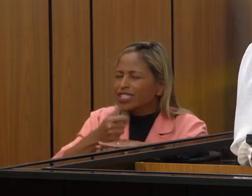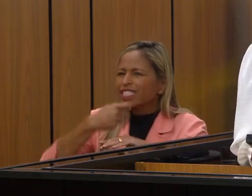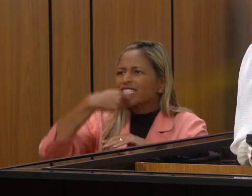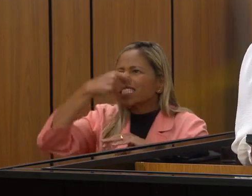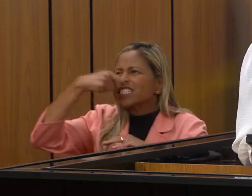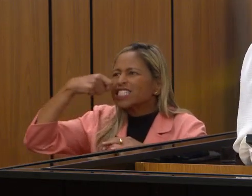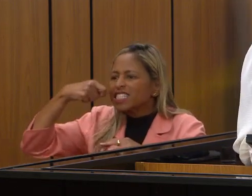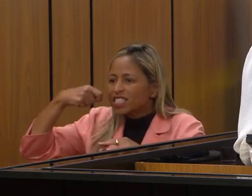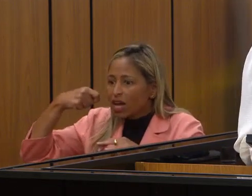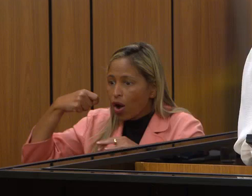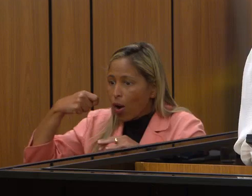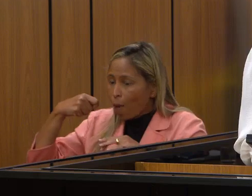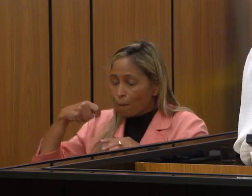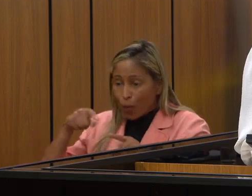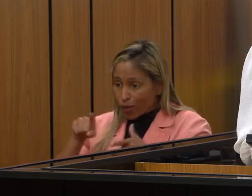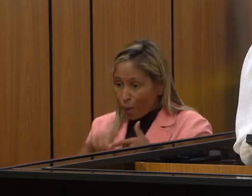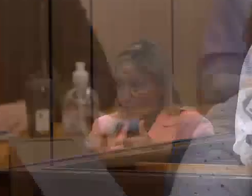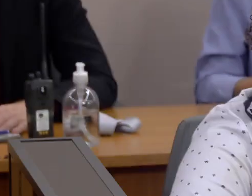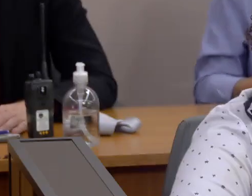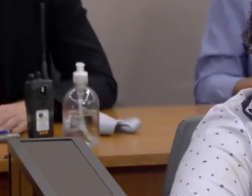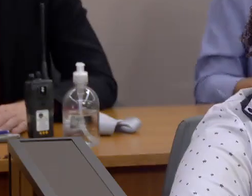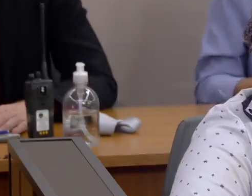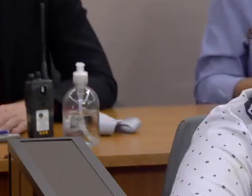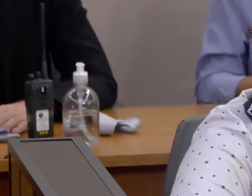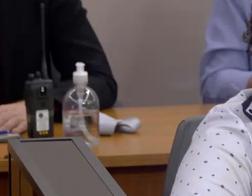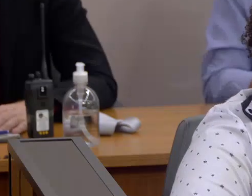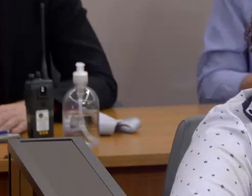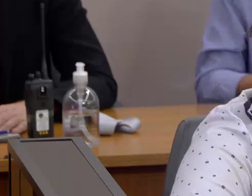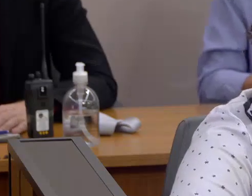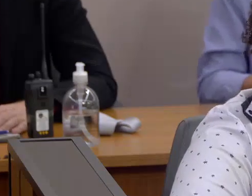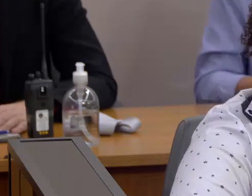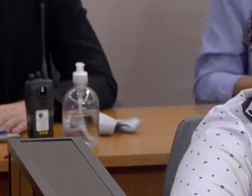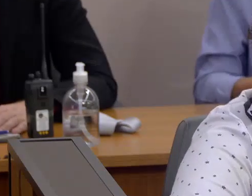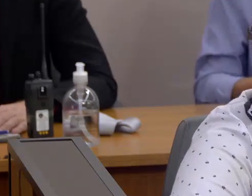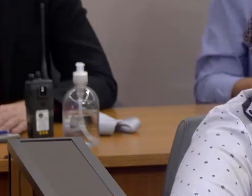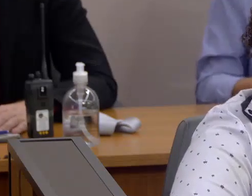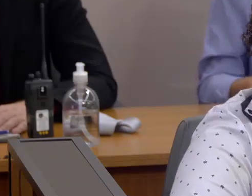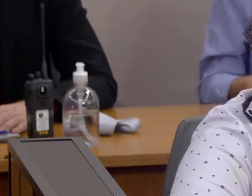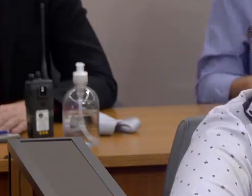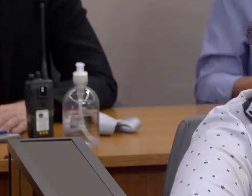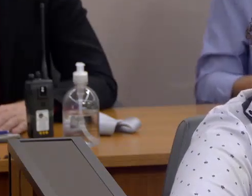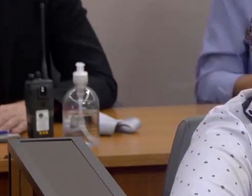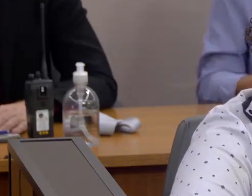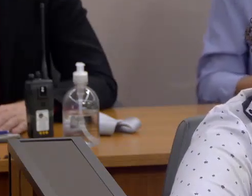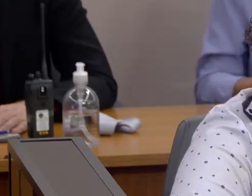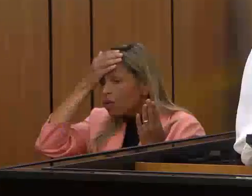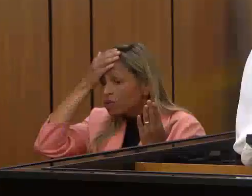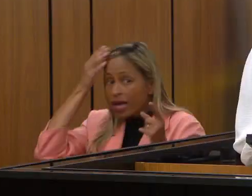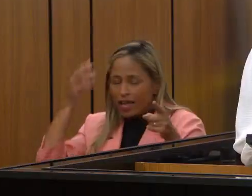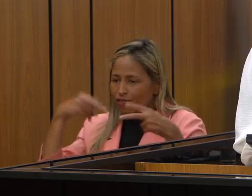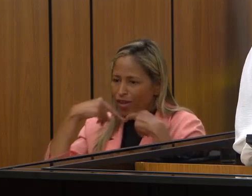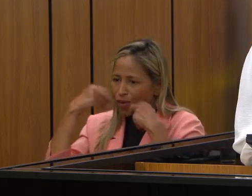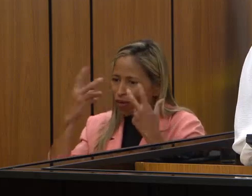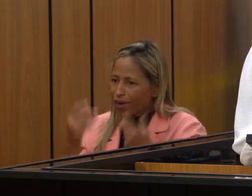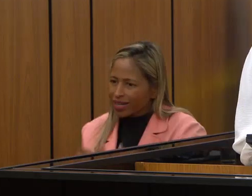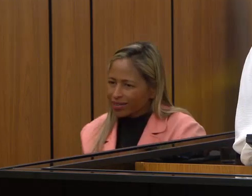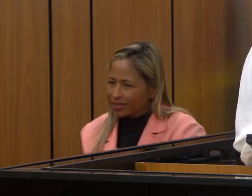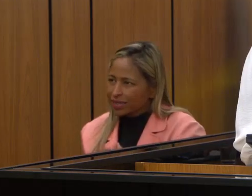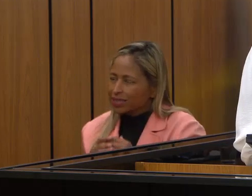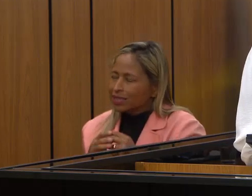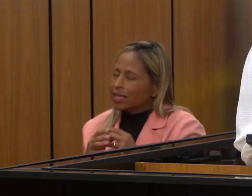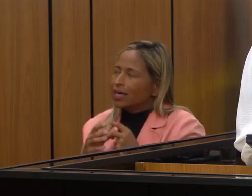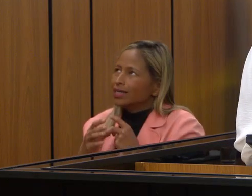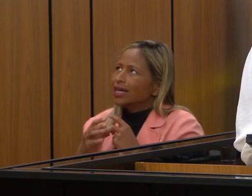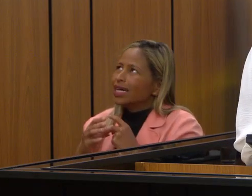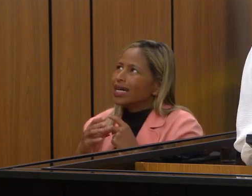a mão diante de um serviço inacabado de um outro profissional isso também deixa a gente constrangida né